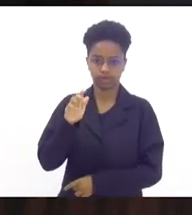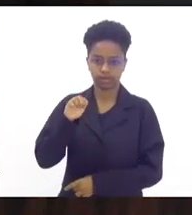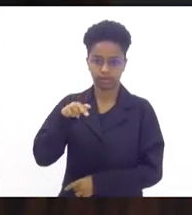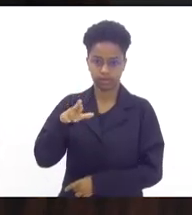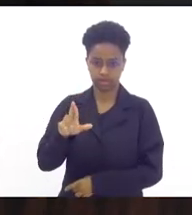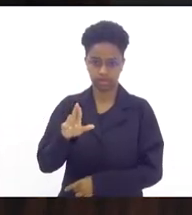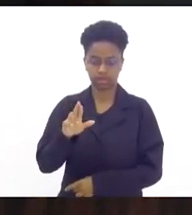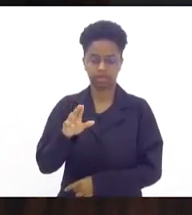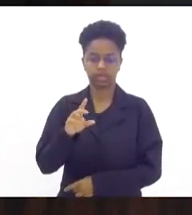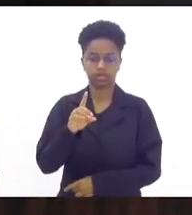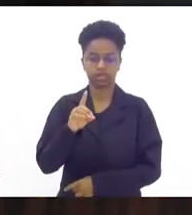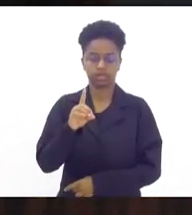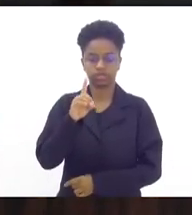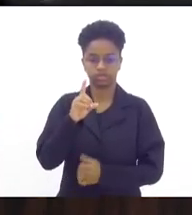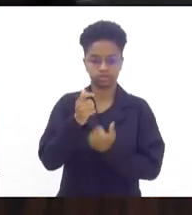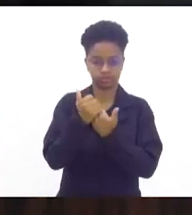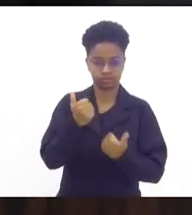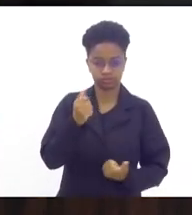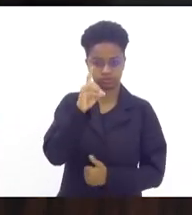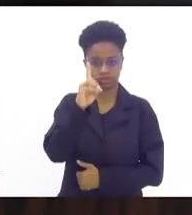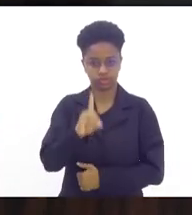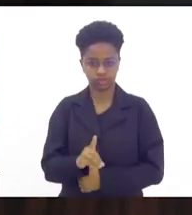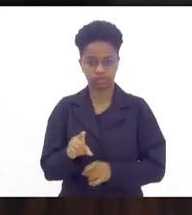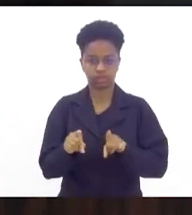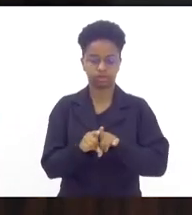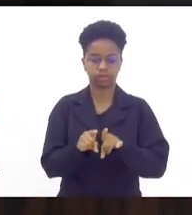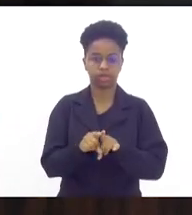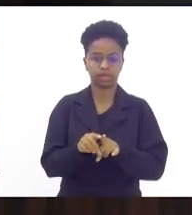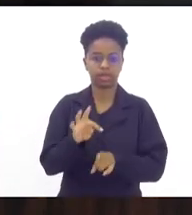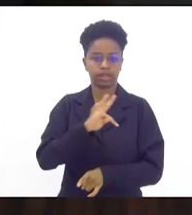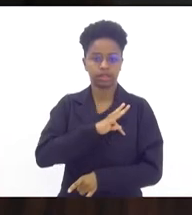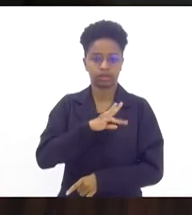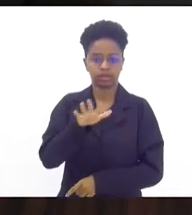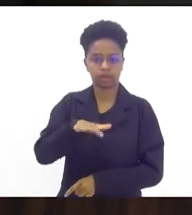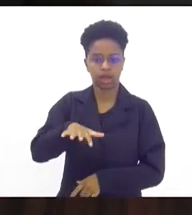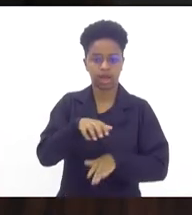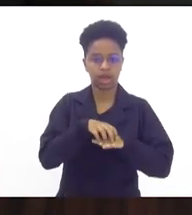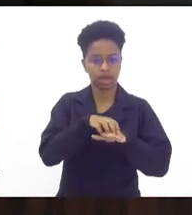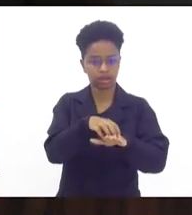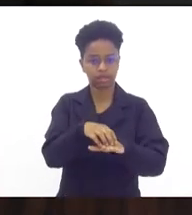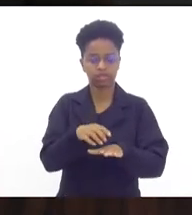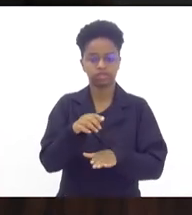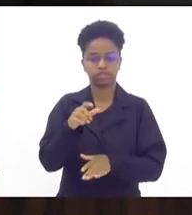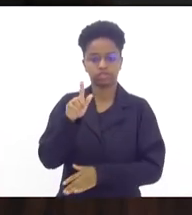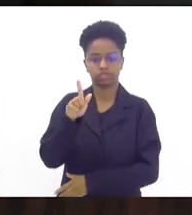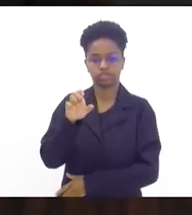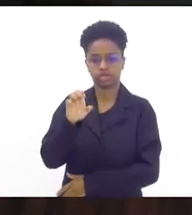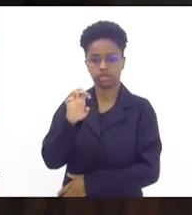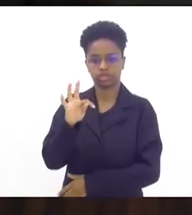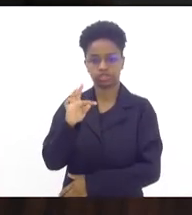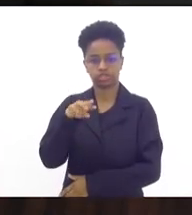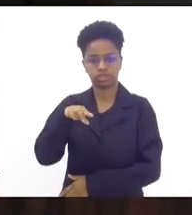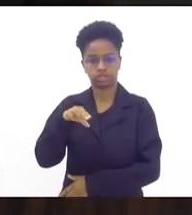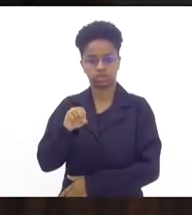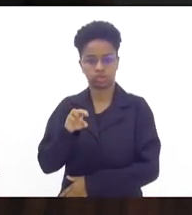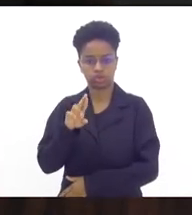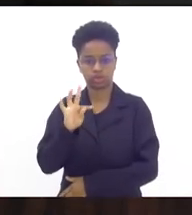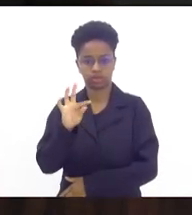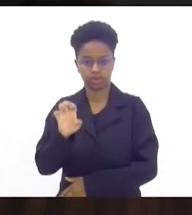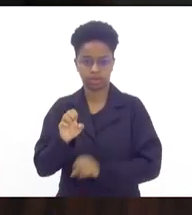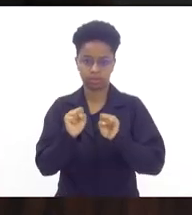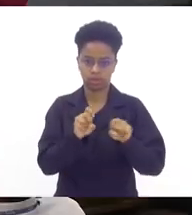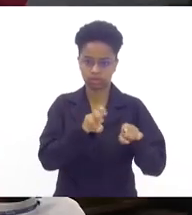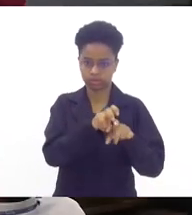subdiretor técnico de trânsito da Jet Norte que tome assento aqui